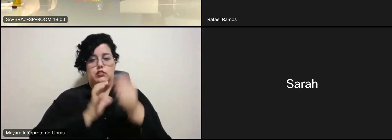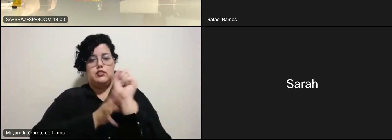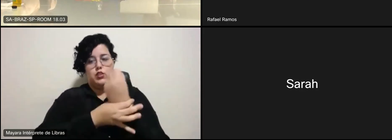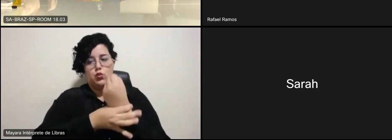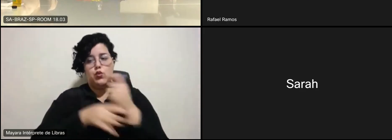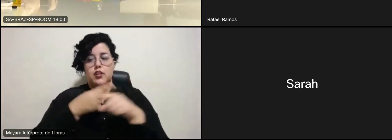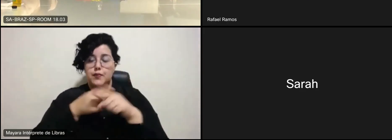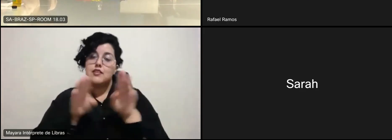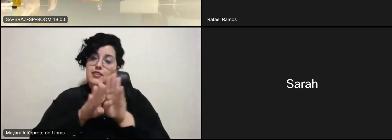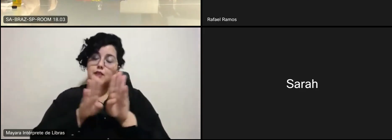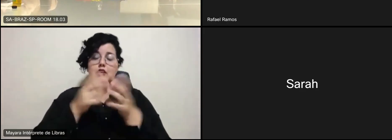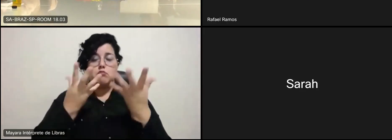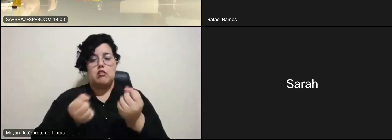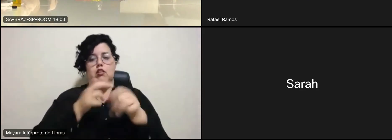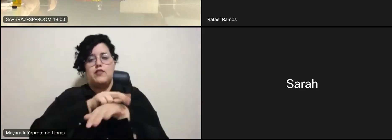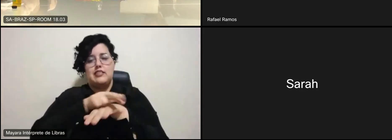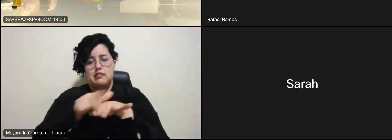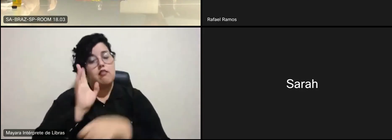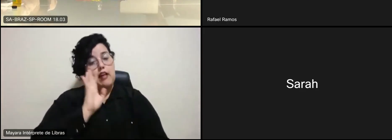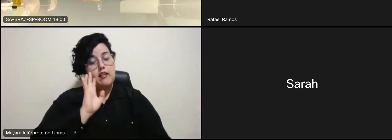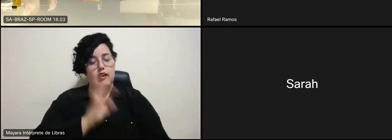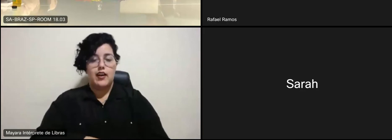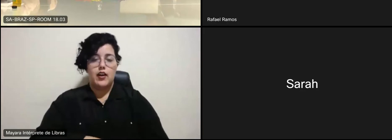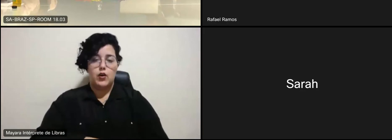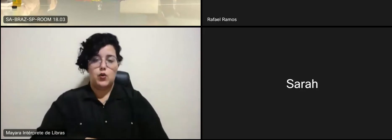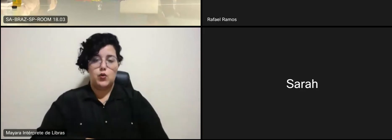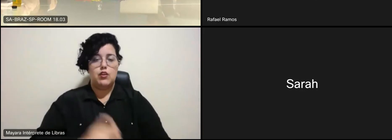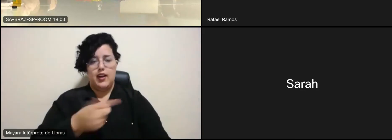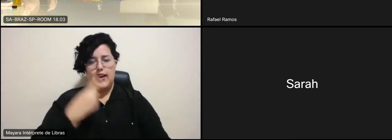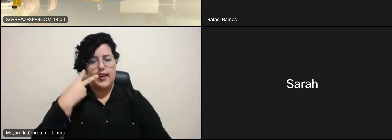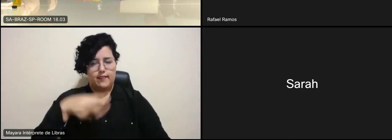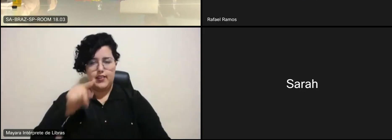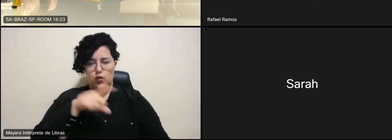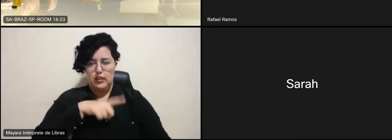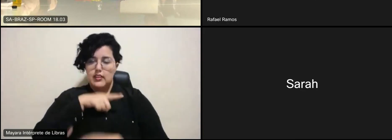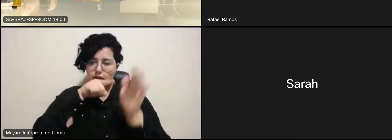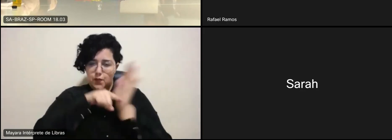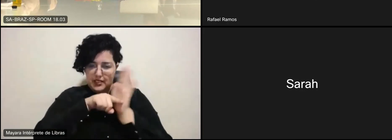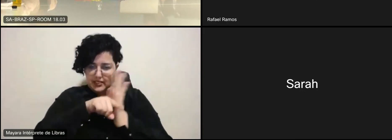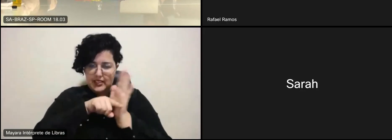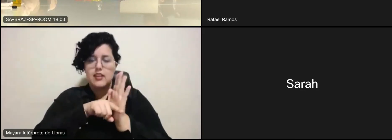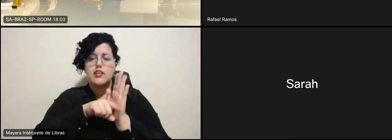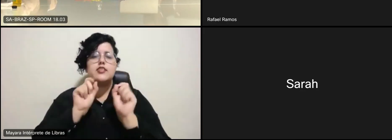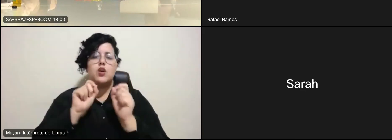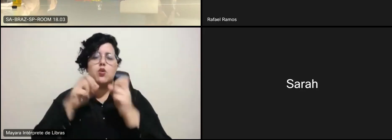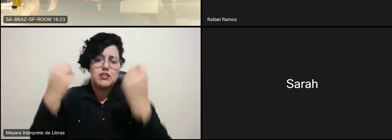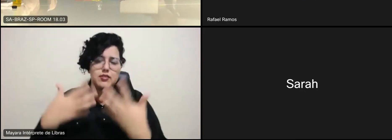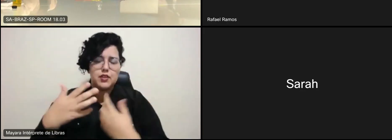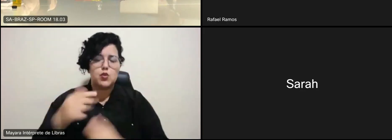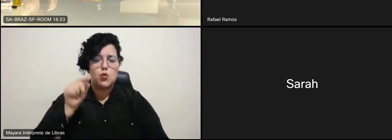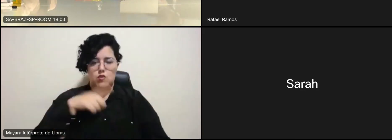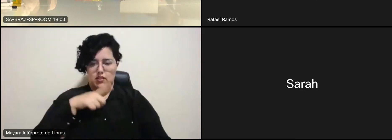sobre diversidade. E um ponto legal é que, assim, a gente olhou a pesquisa, e até a Lou falou para mim que essa